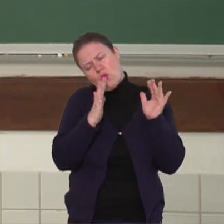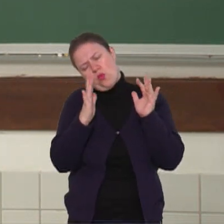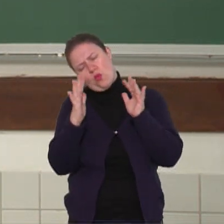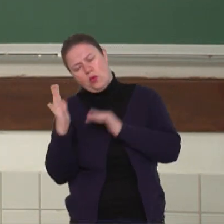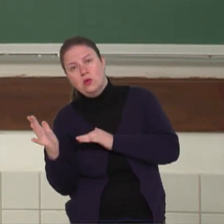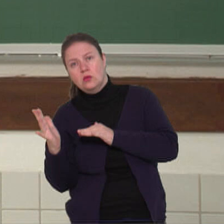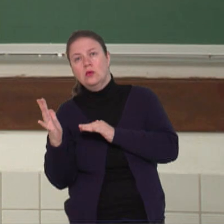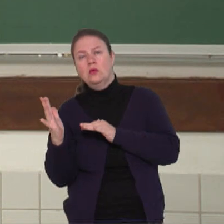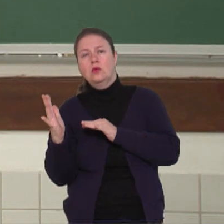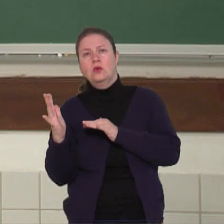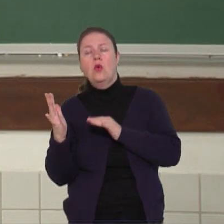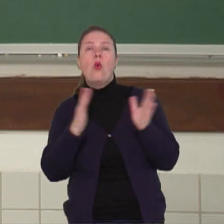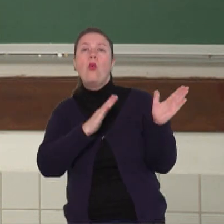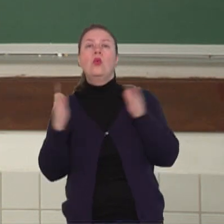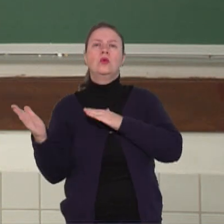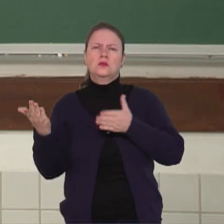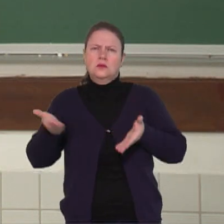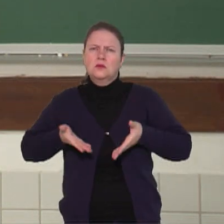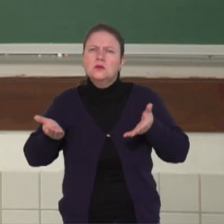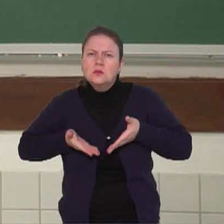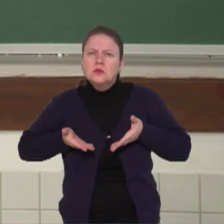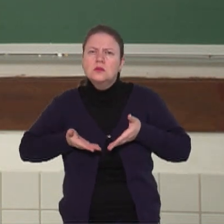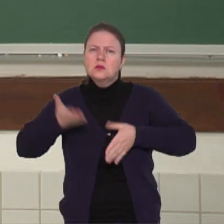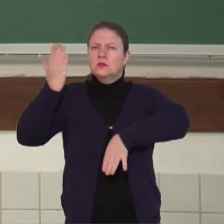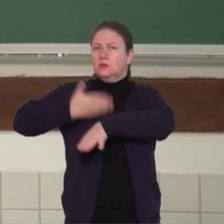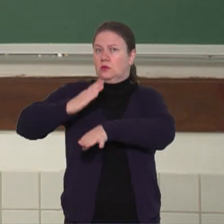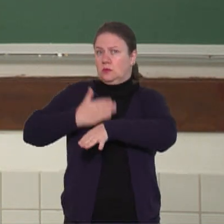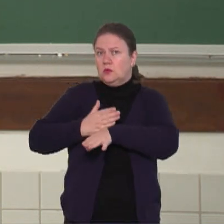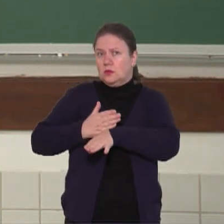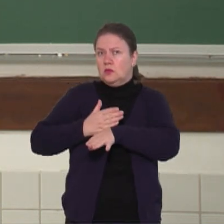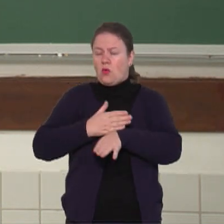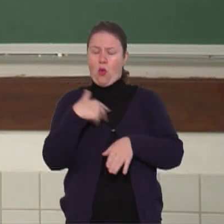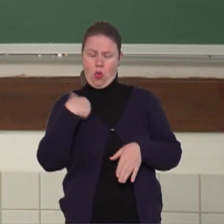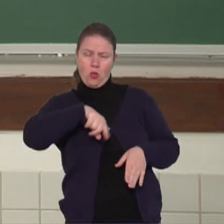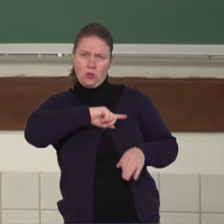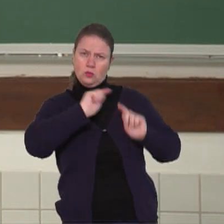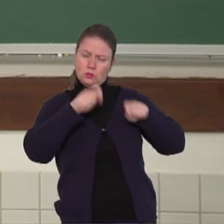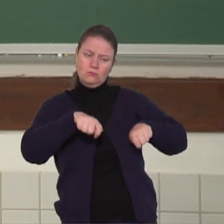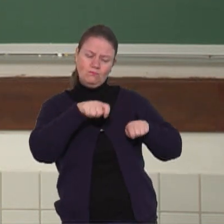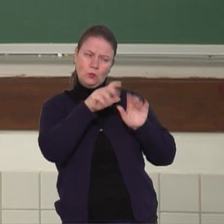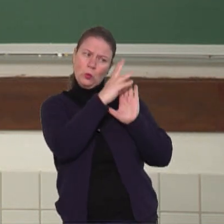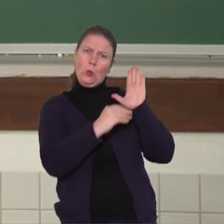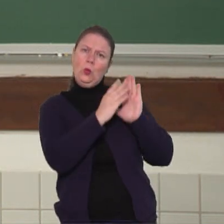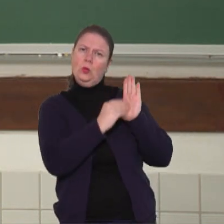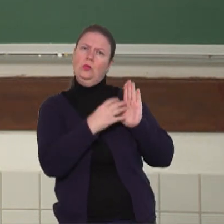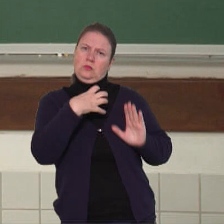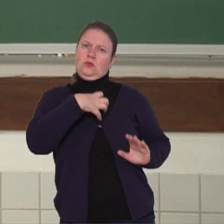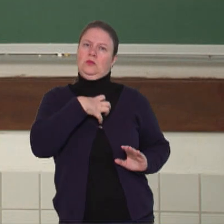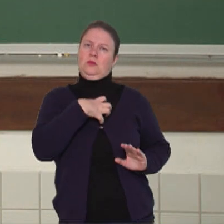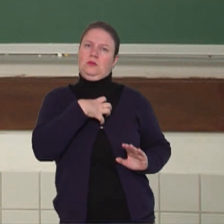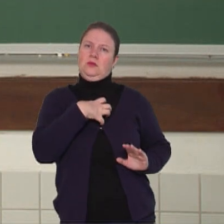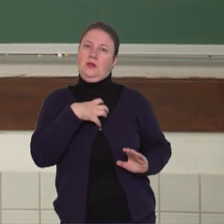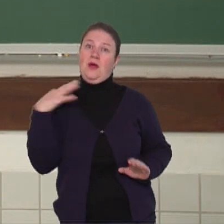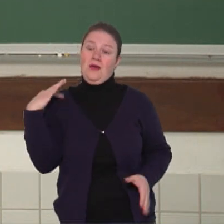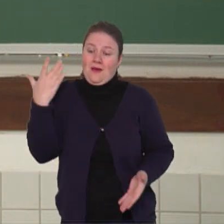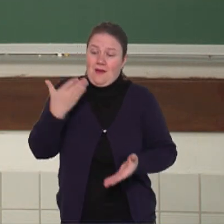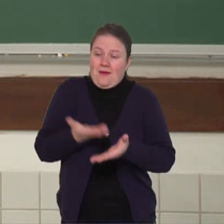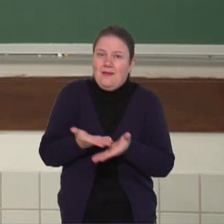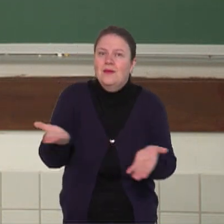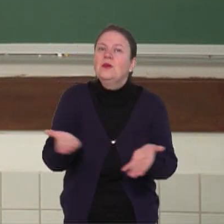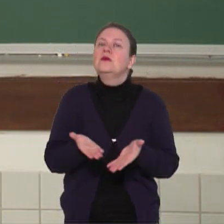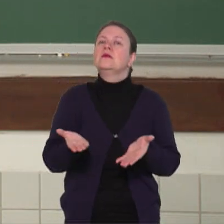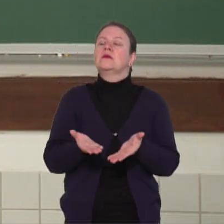que foram colocados lá, eles servem de parâmetros para a gente hoje na nossa sociedade contemporânea? Então hoje na nossa aula a gente